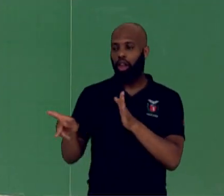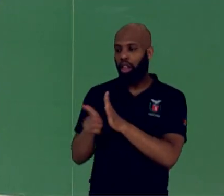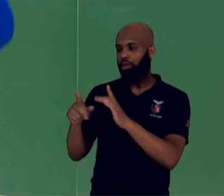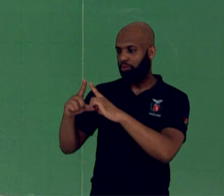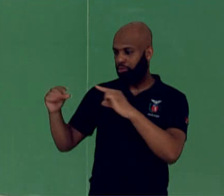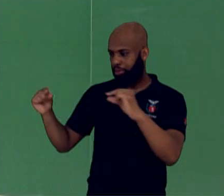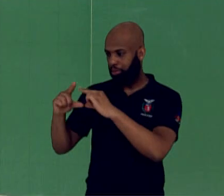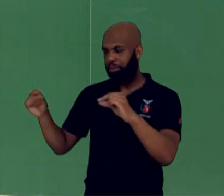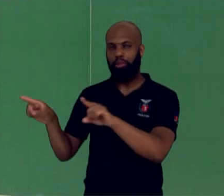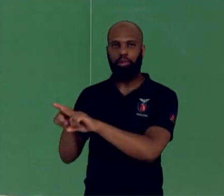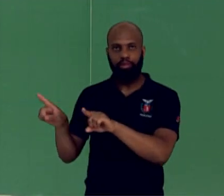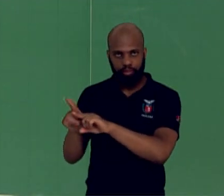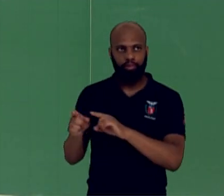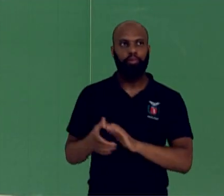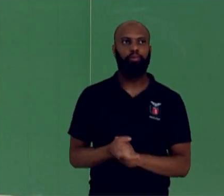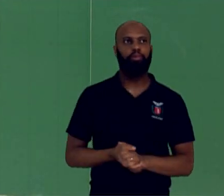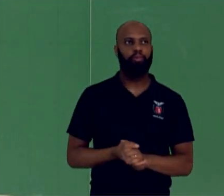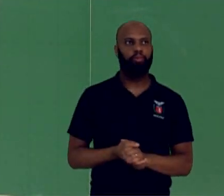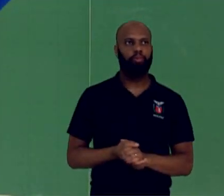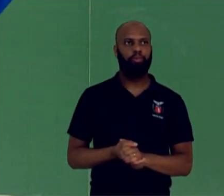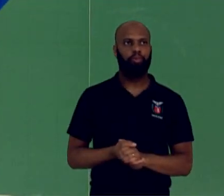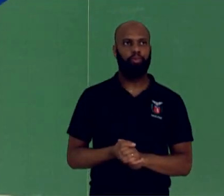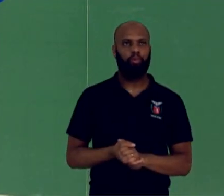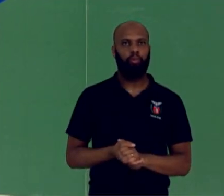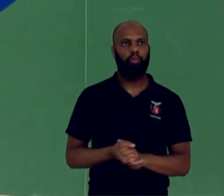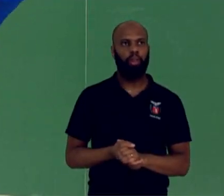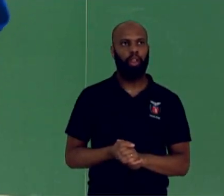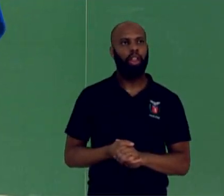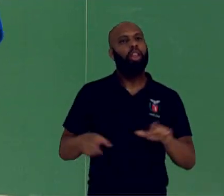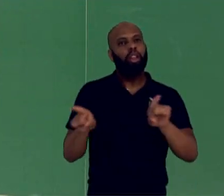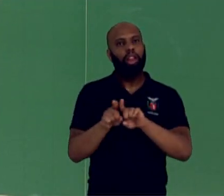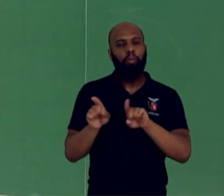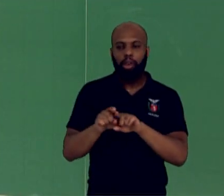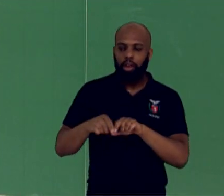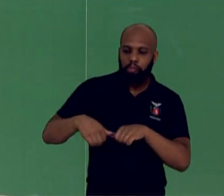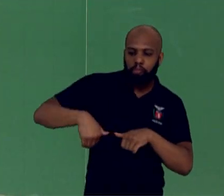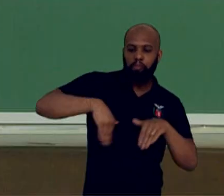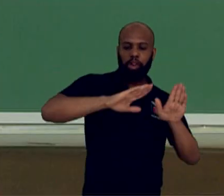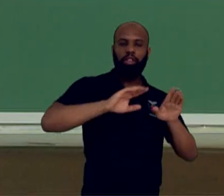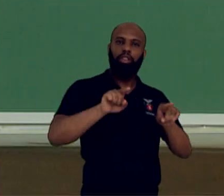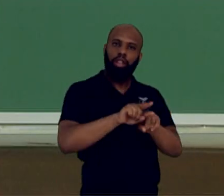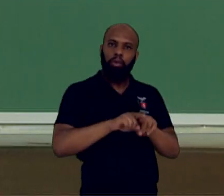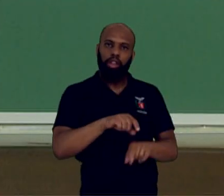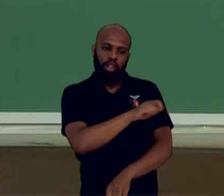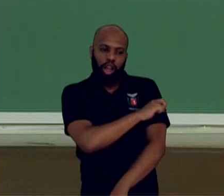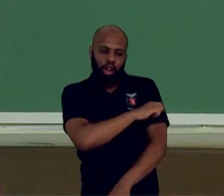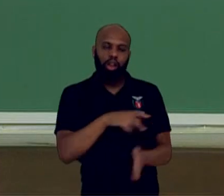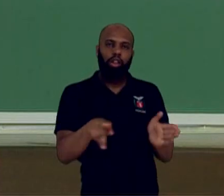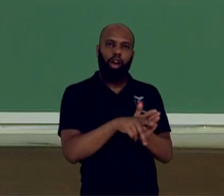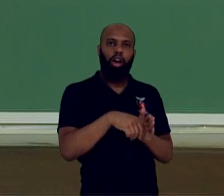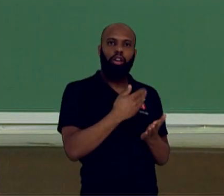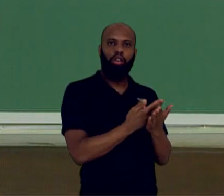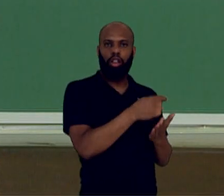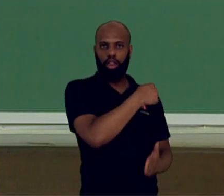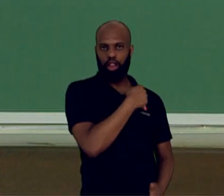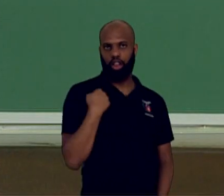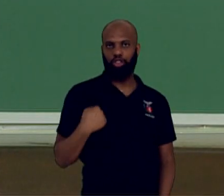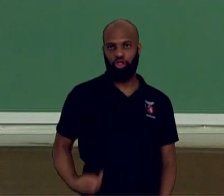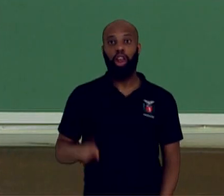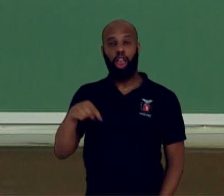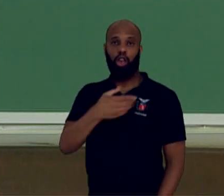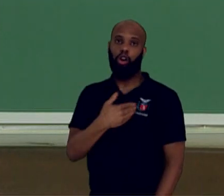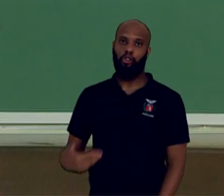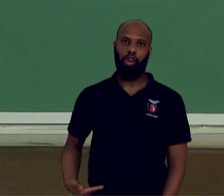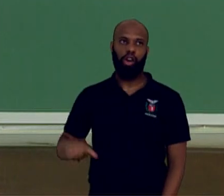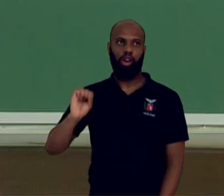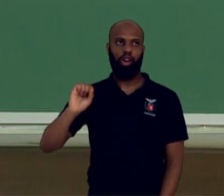né, para o Japão, e enviou, inclusive, estudantes para a China. E aqui entra na história, alguns colocam, inclusive, como uma